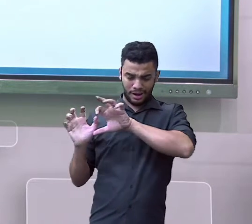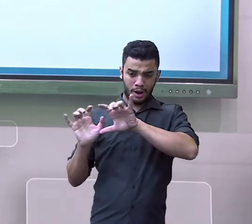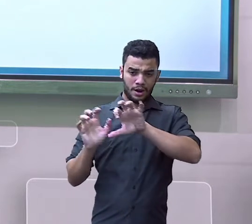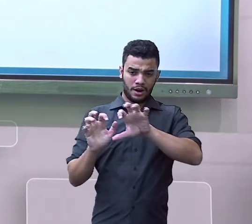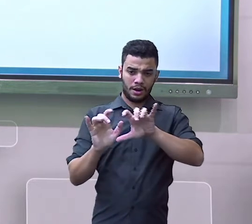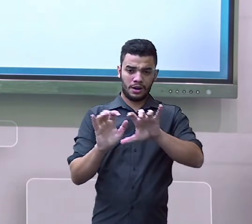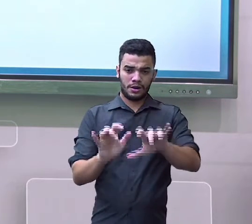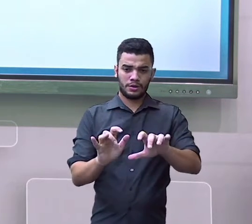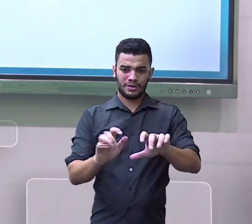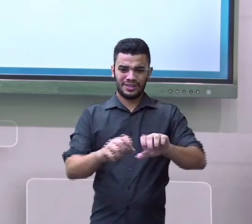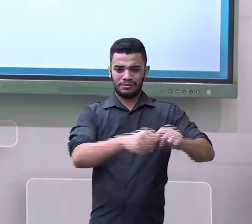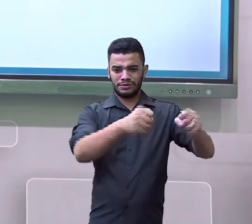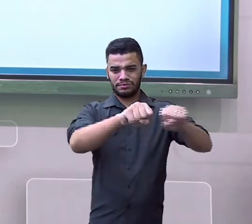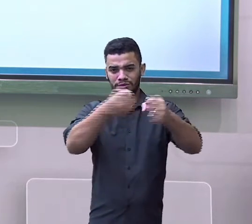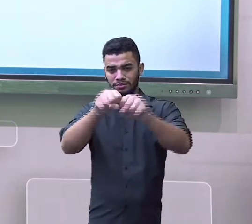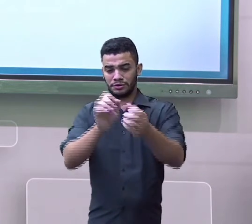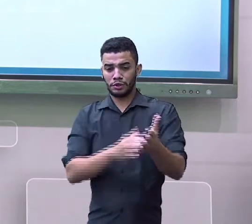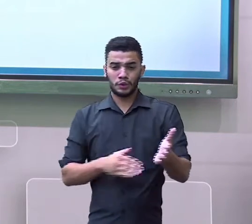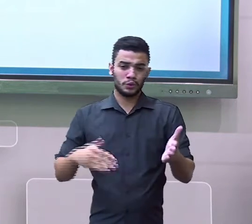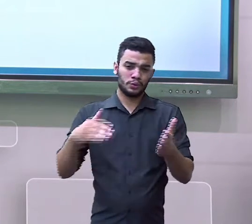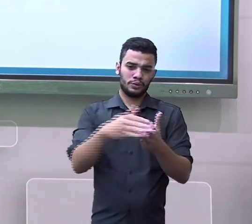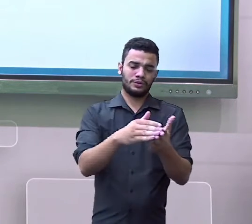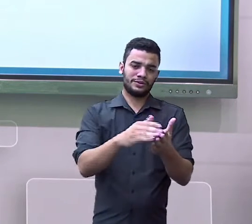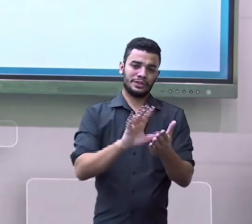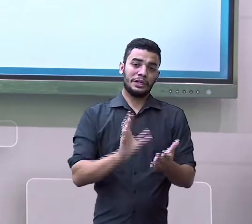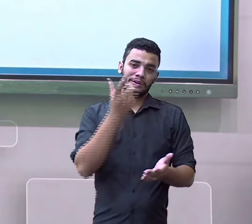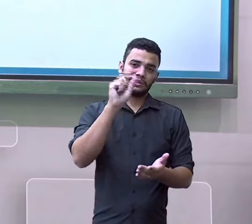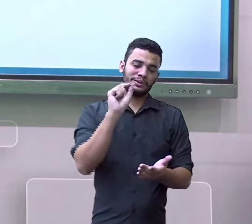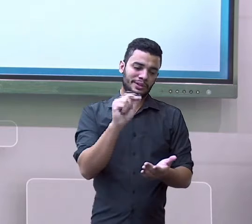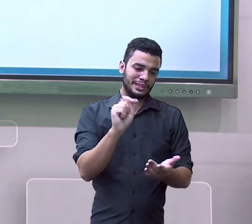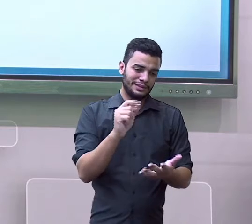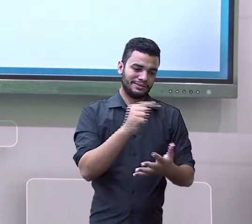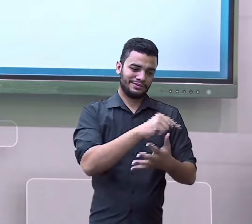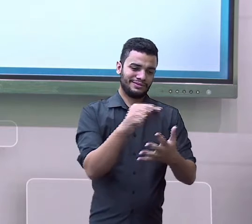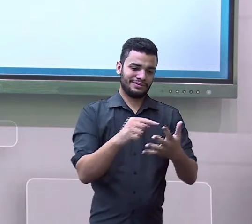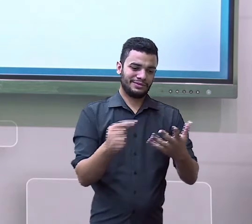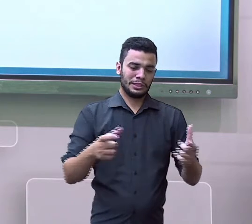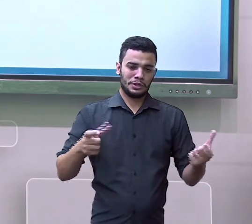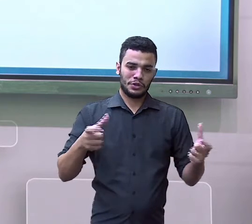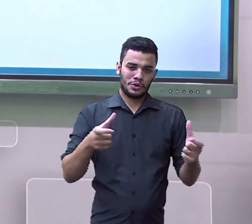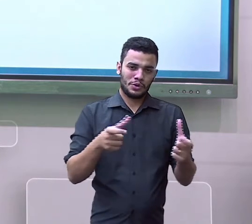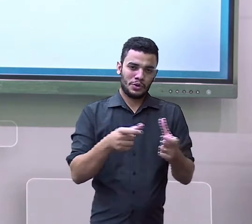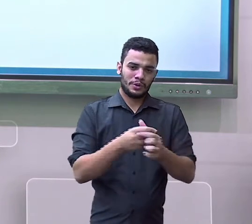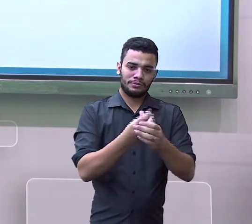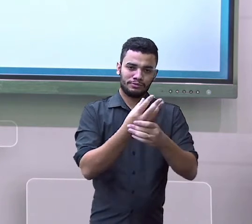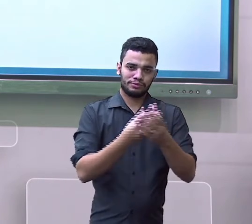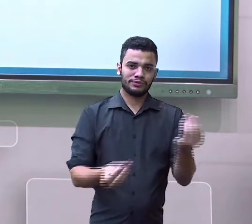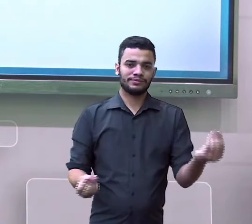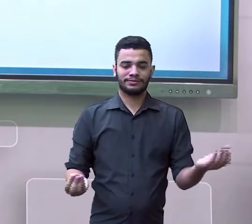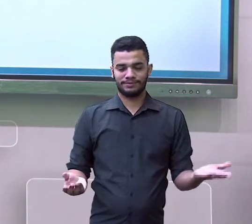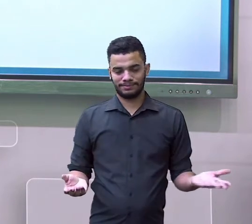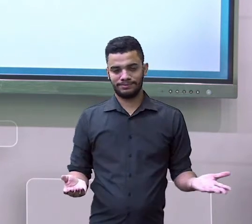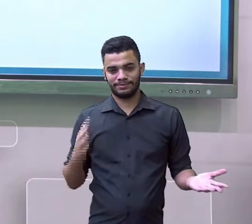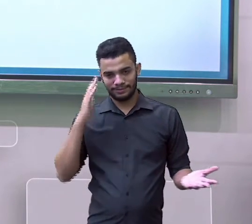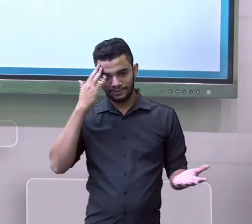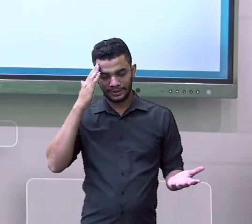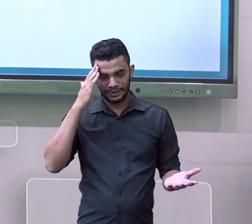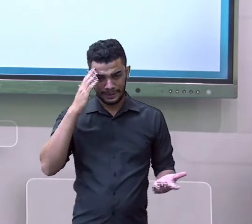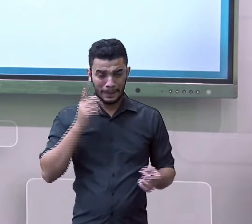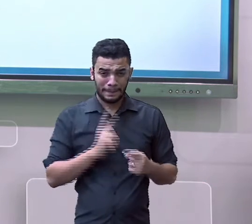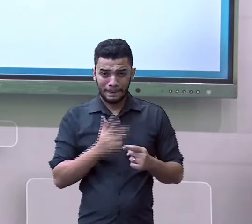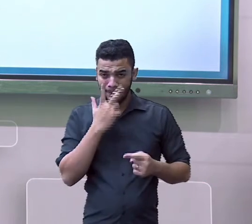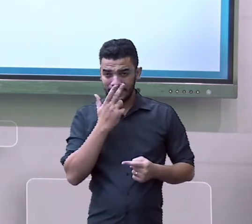amenizando desta forma os possíveis usos de forma inconsequente, sem preocupar com o